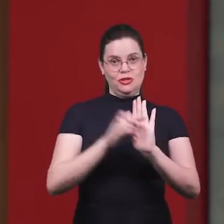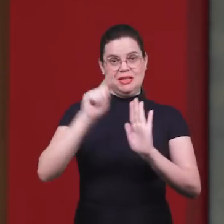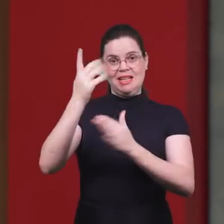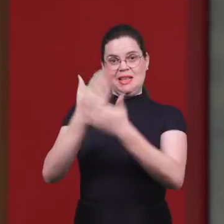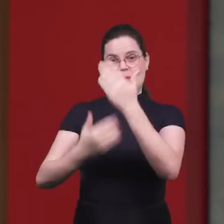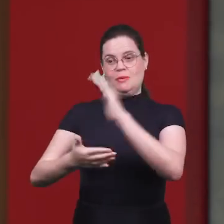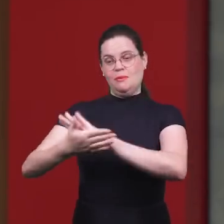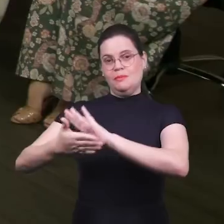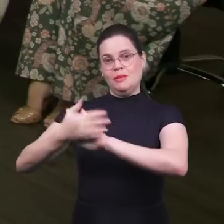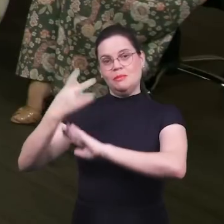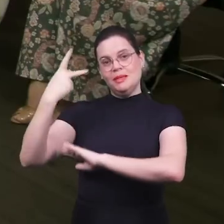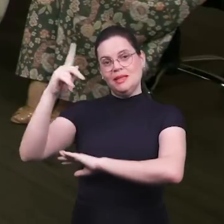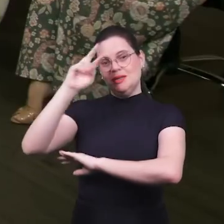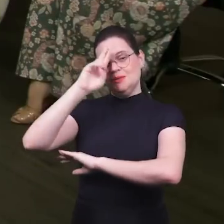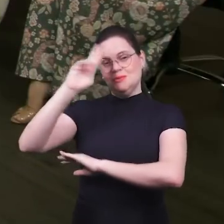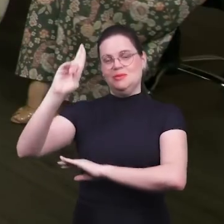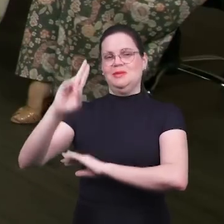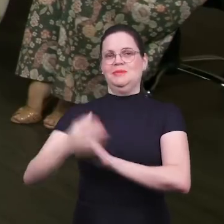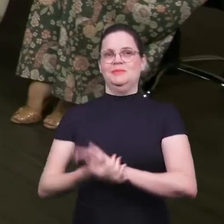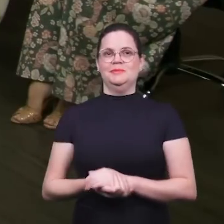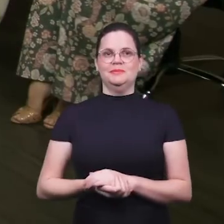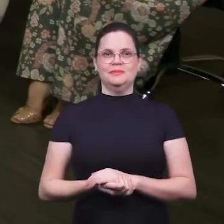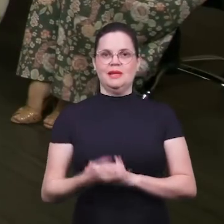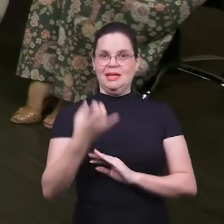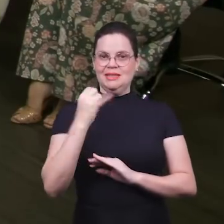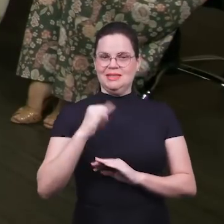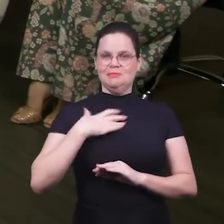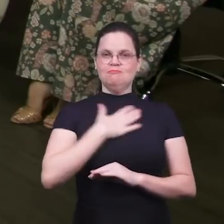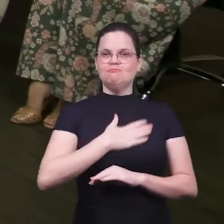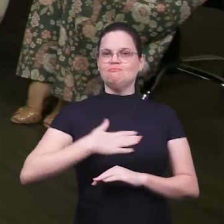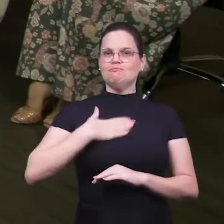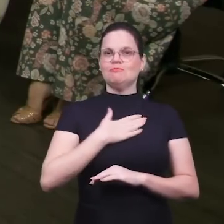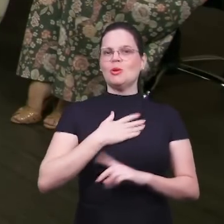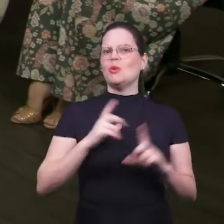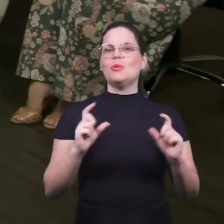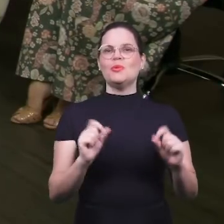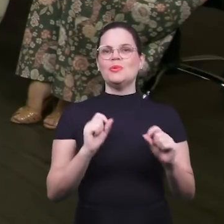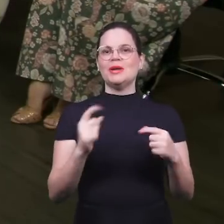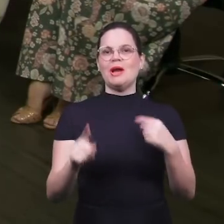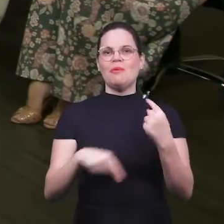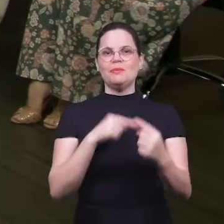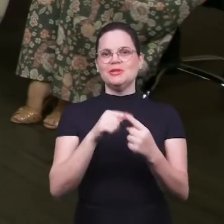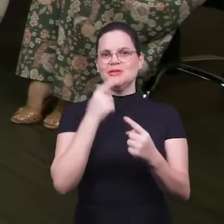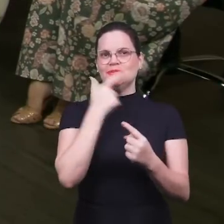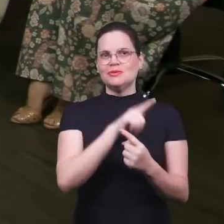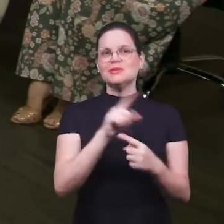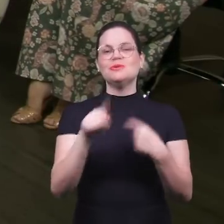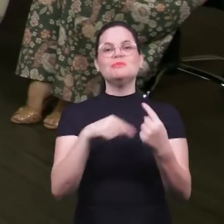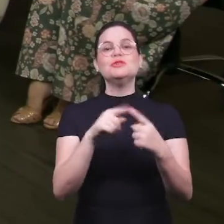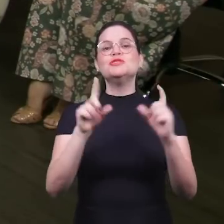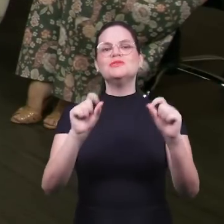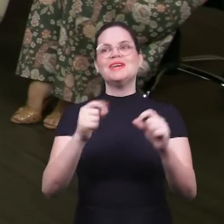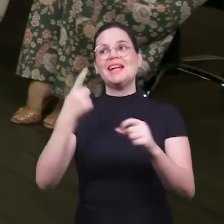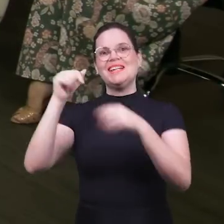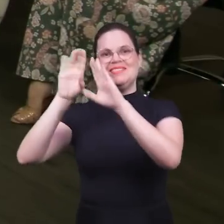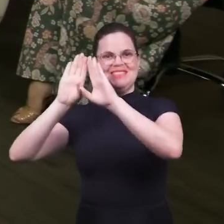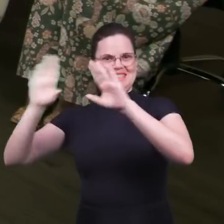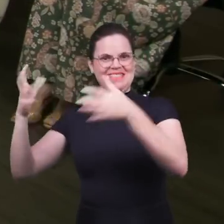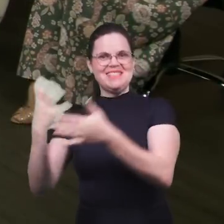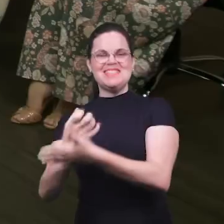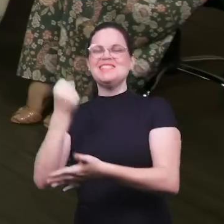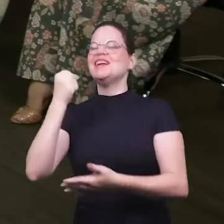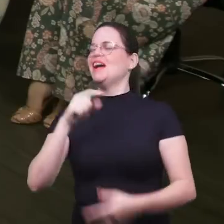nosso Senhor. Amém. Se realização é chegar onde a gente quer chegar na eternidade de Deus. Esse é o